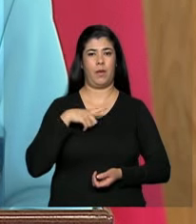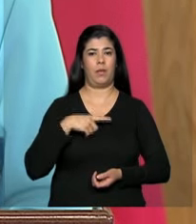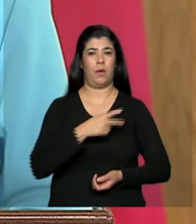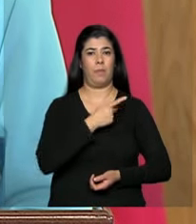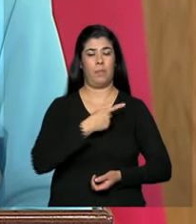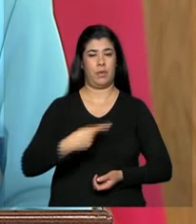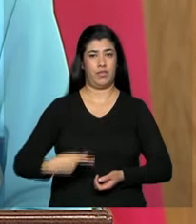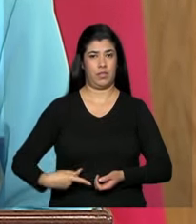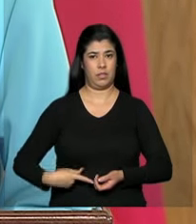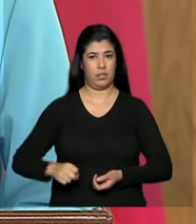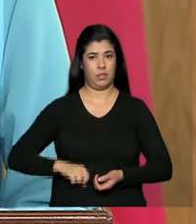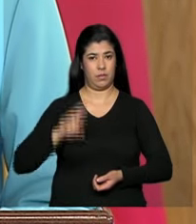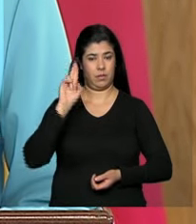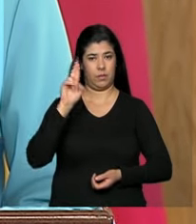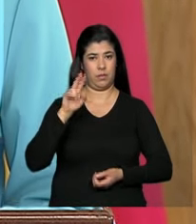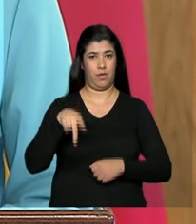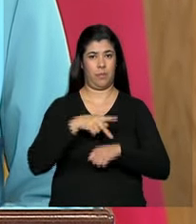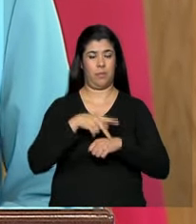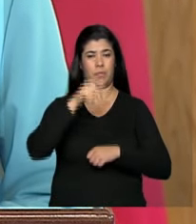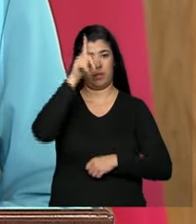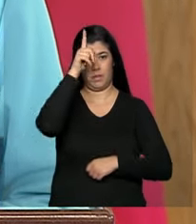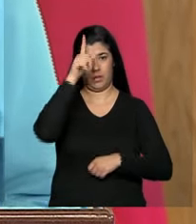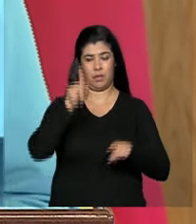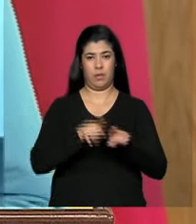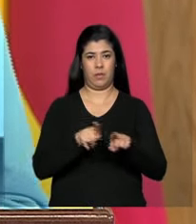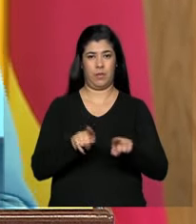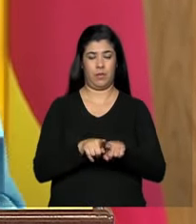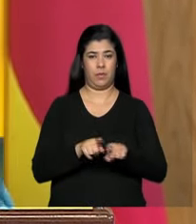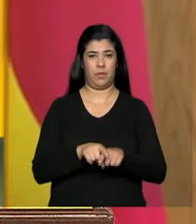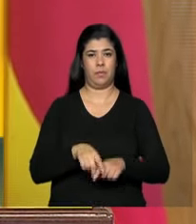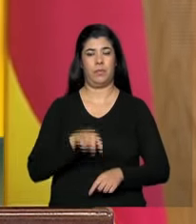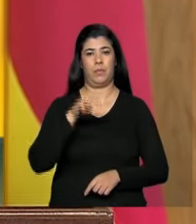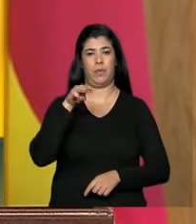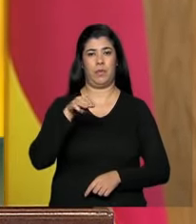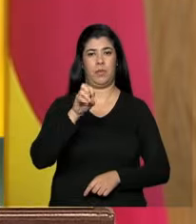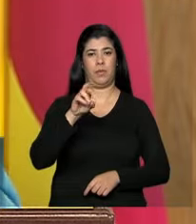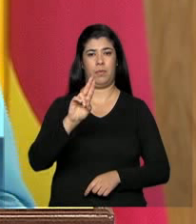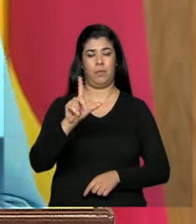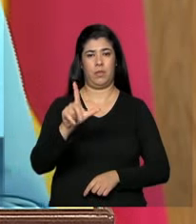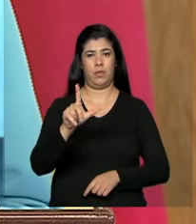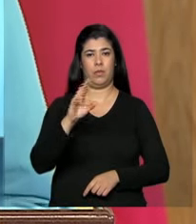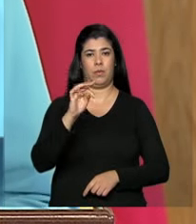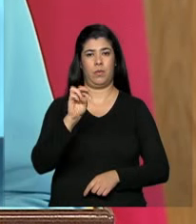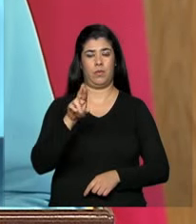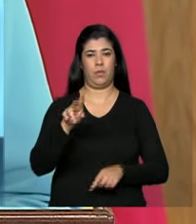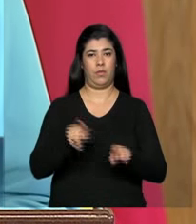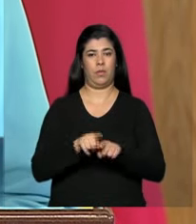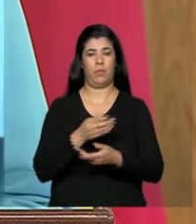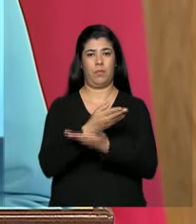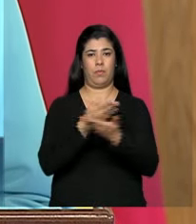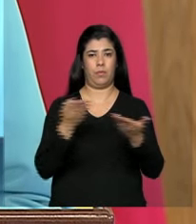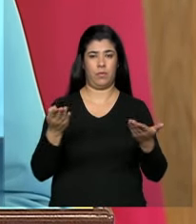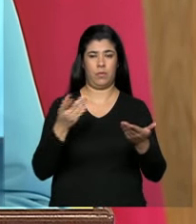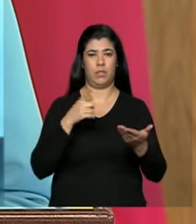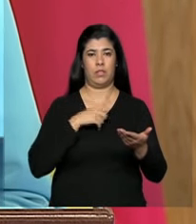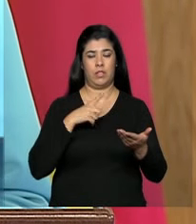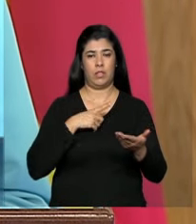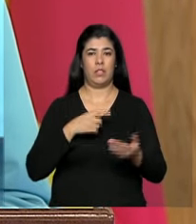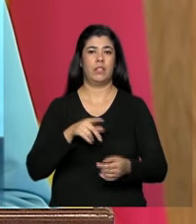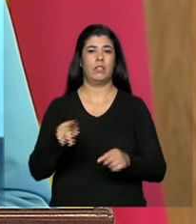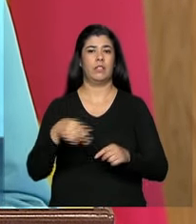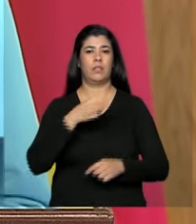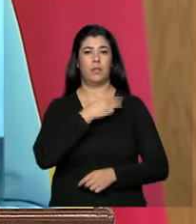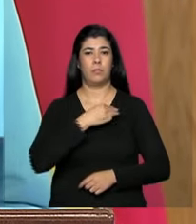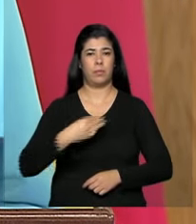senhor Michel Temer, vice-presidente da República Federativa do Brasil, senhoras e senhores ministros de